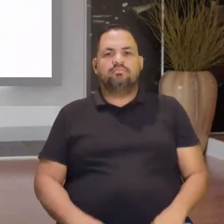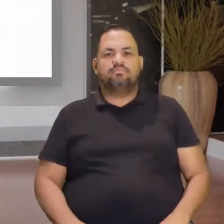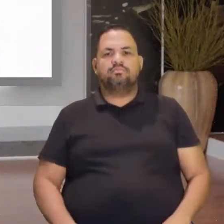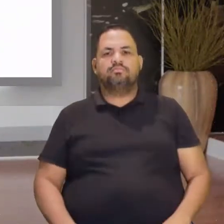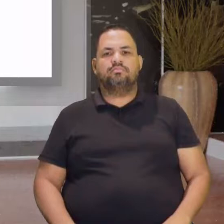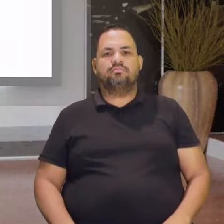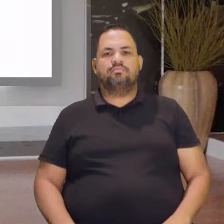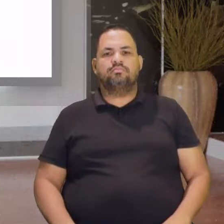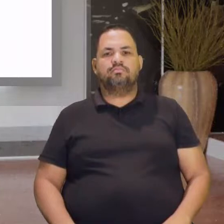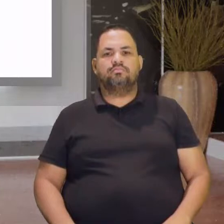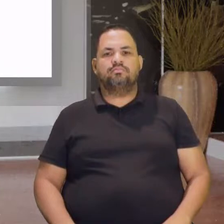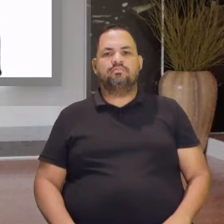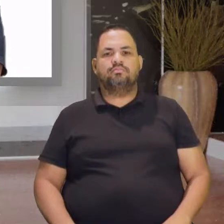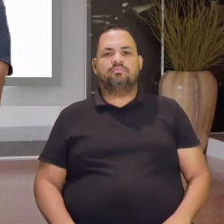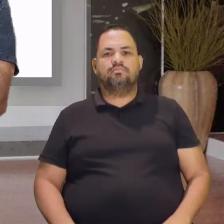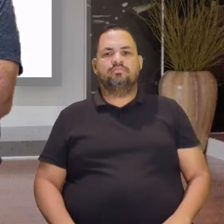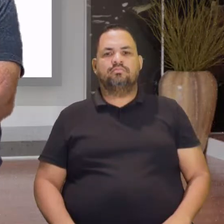Sobre